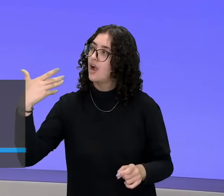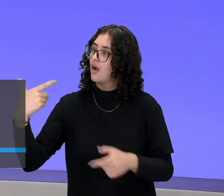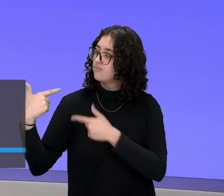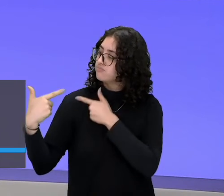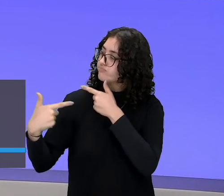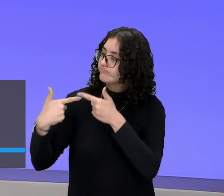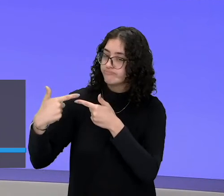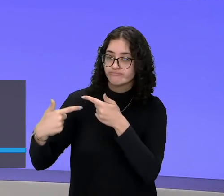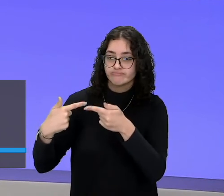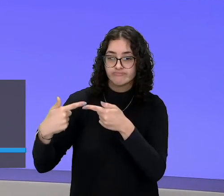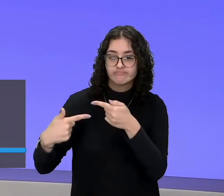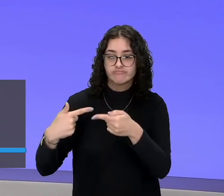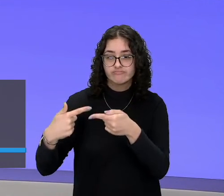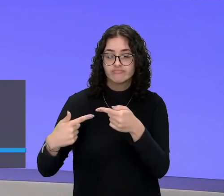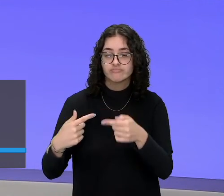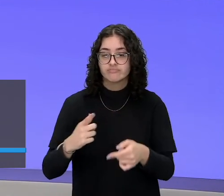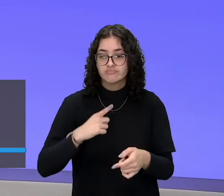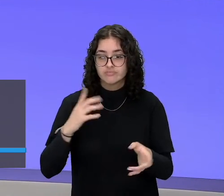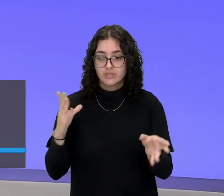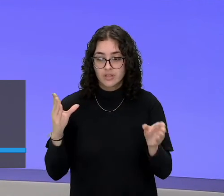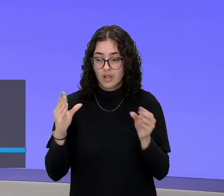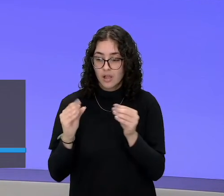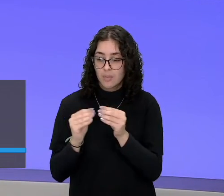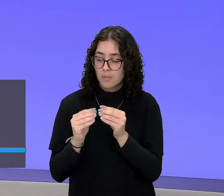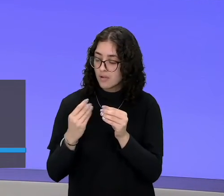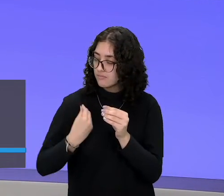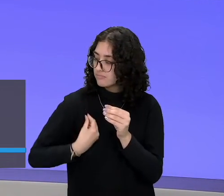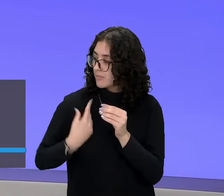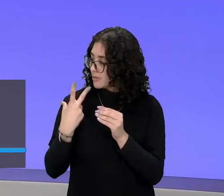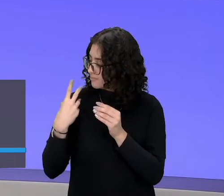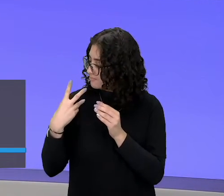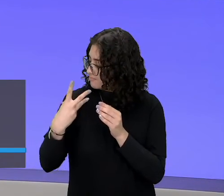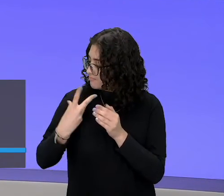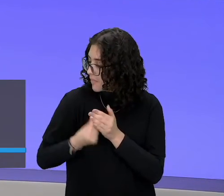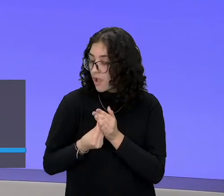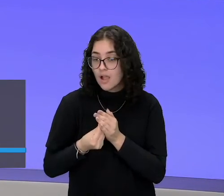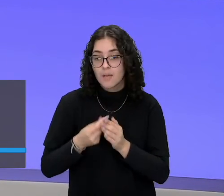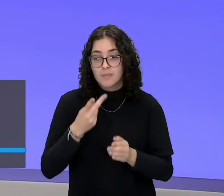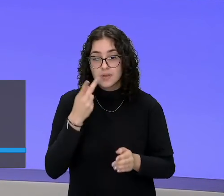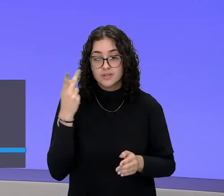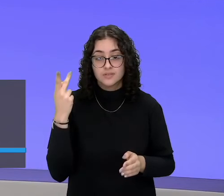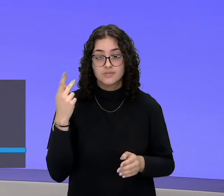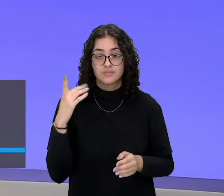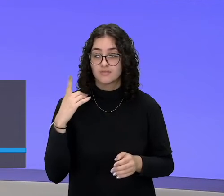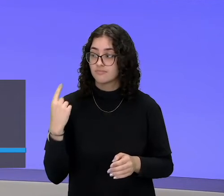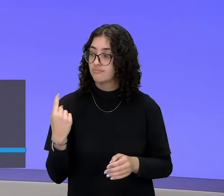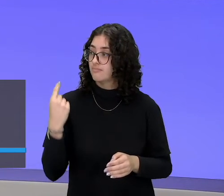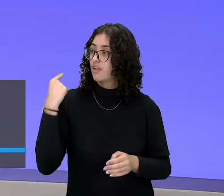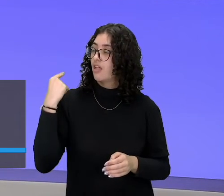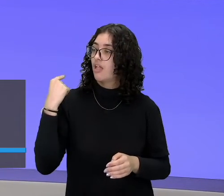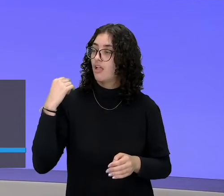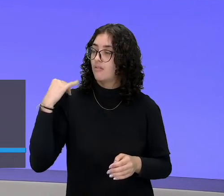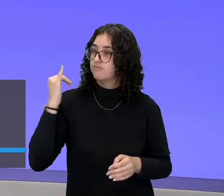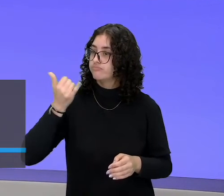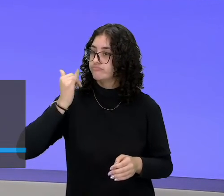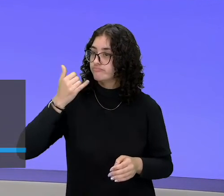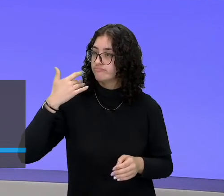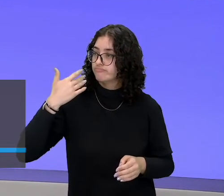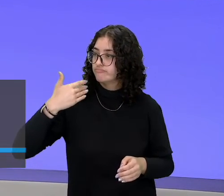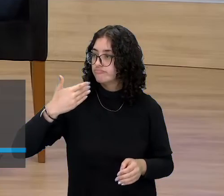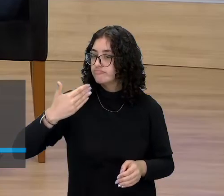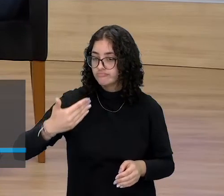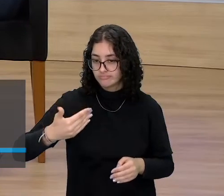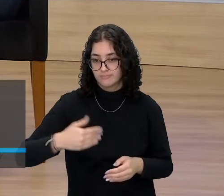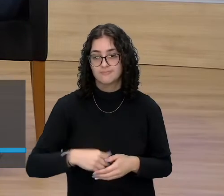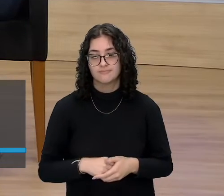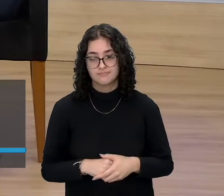consegue se apropriar, inclusive, de um pedaço vivo da história com aquelas pessoas mais antigas que estão ali contando as suas